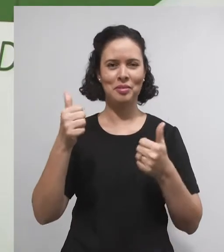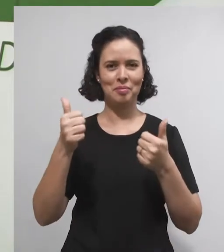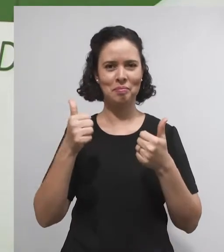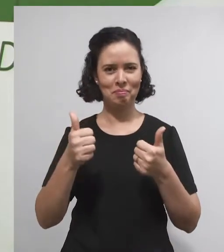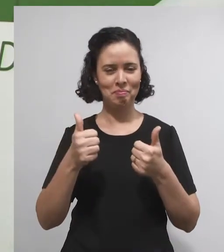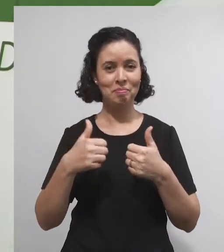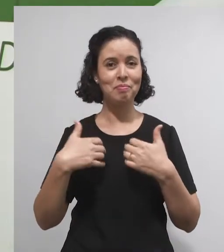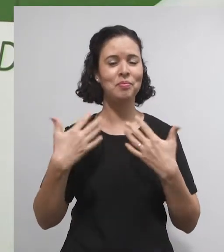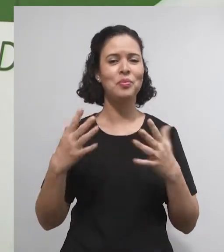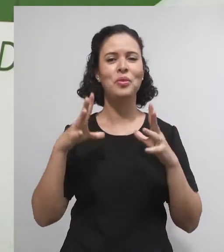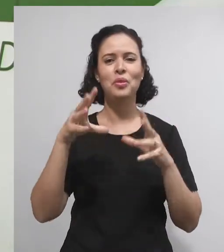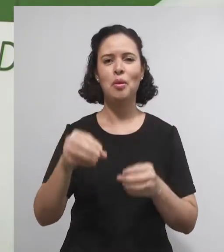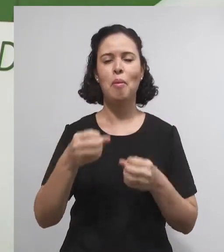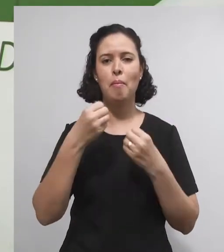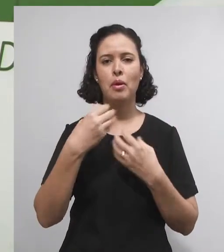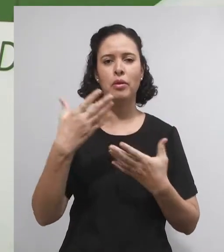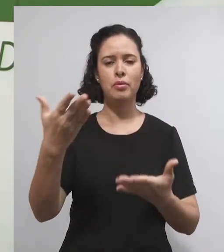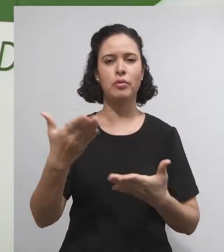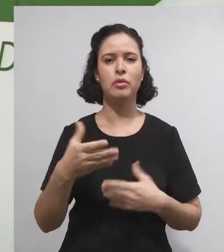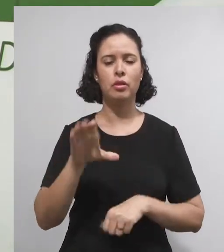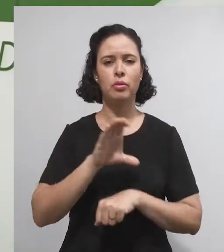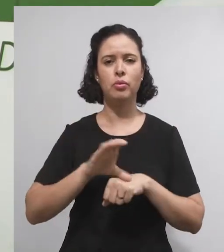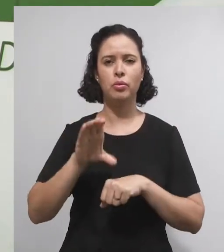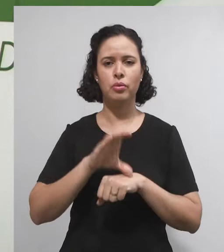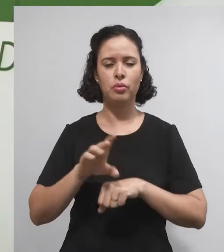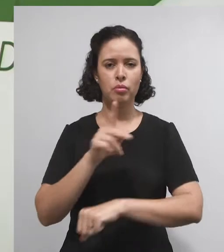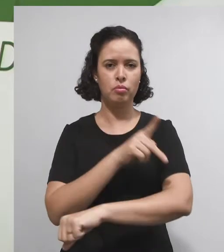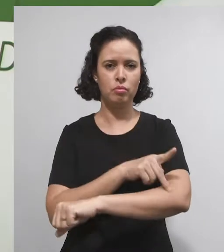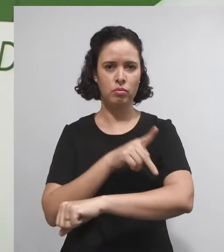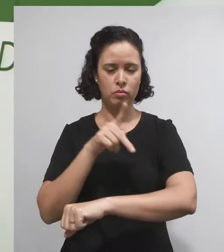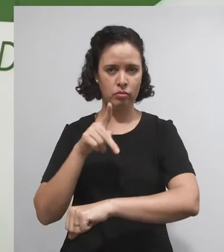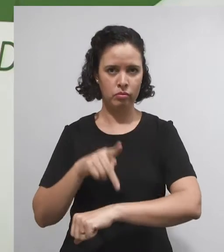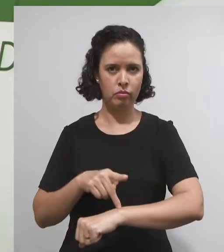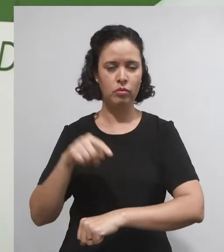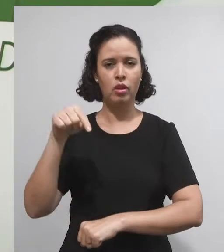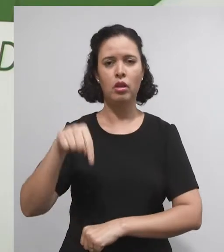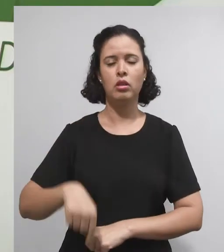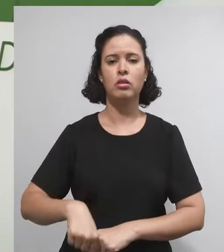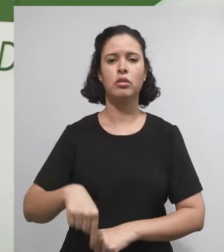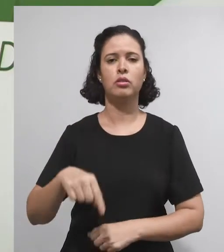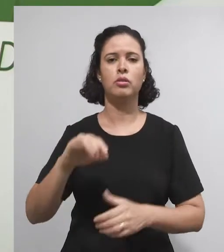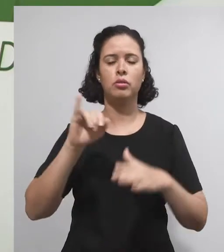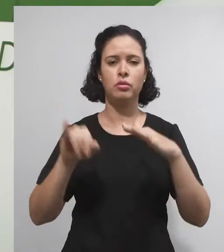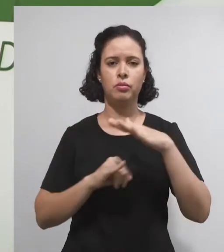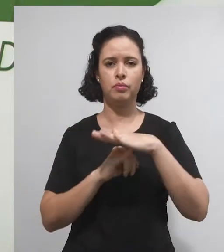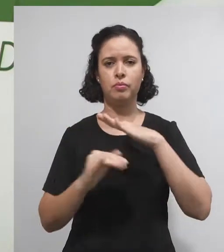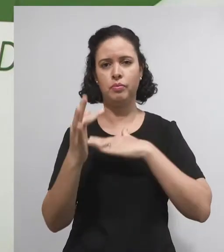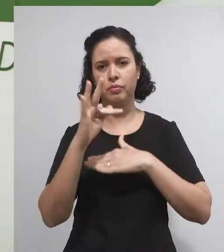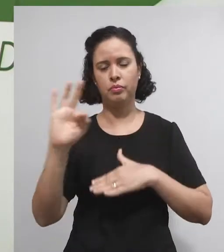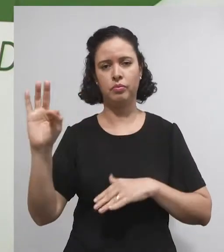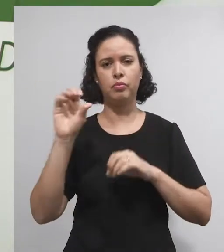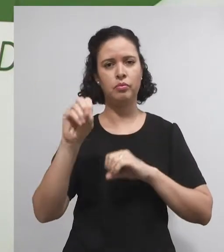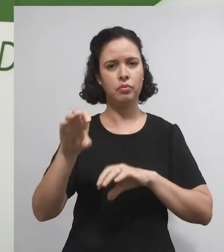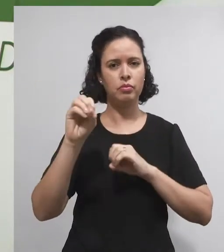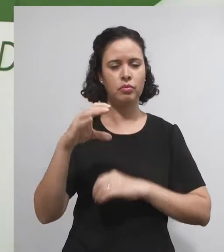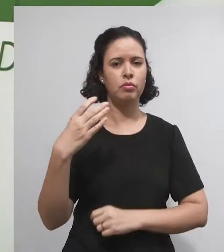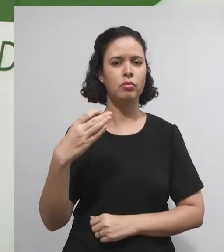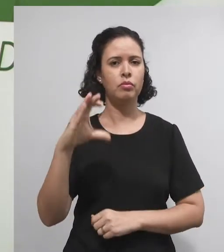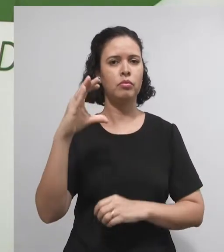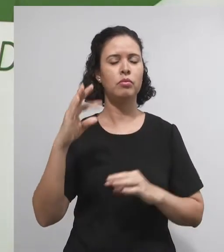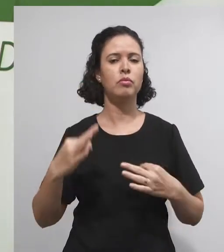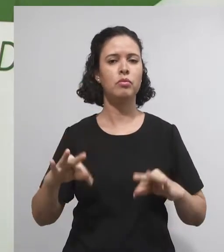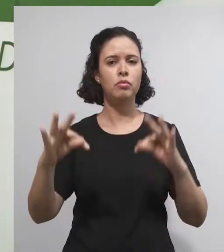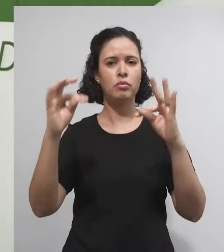Saudações, pessoas! Sejam bem-vindos ao curso de Licenciatura em Pedagogia do Instituto Federal de